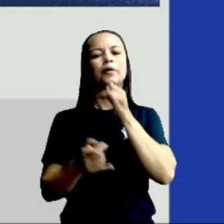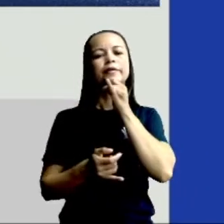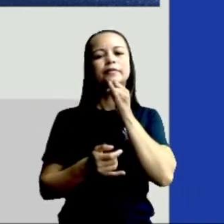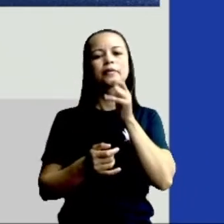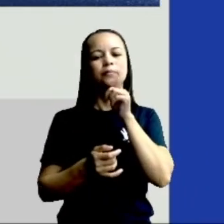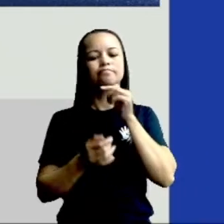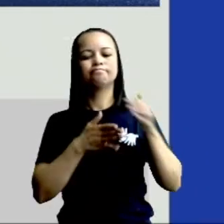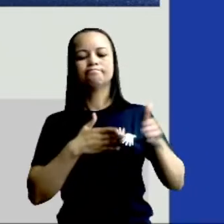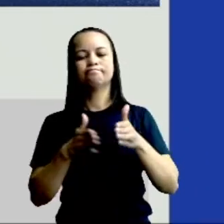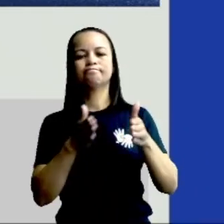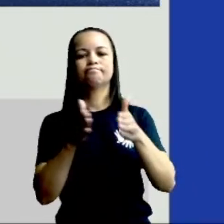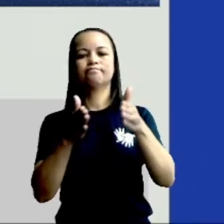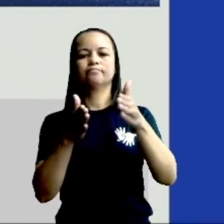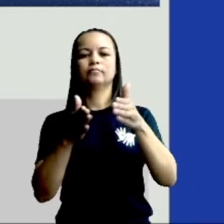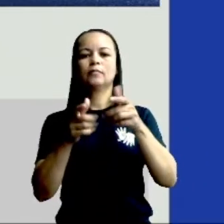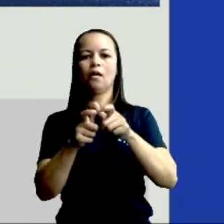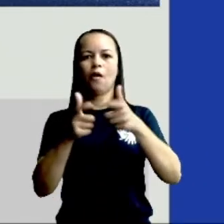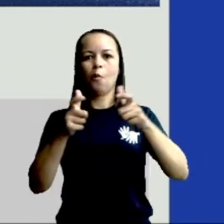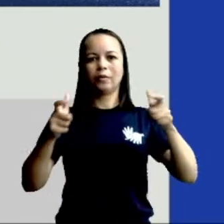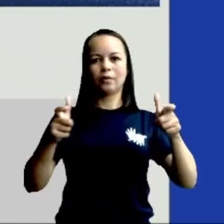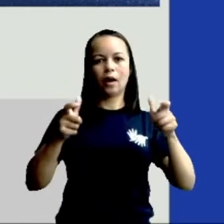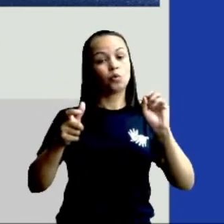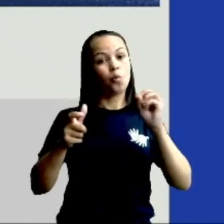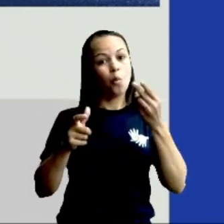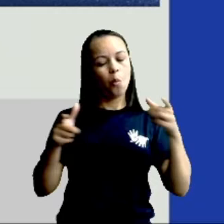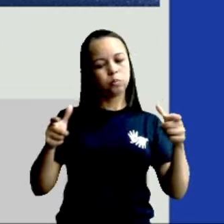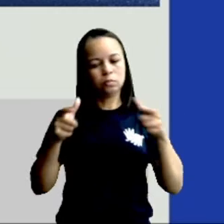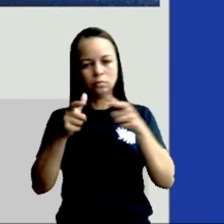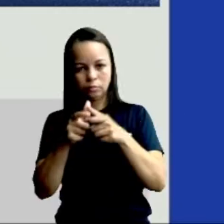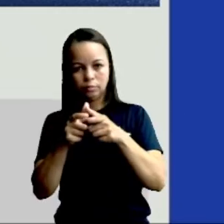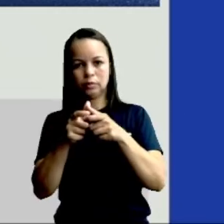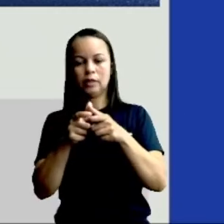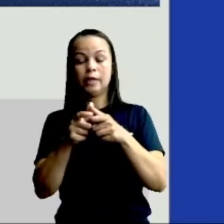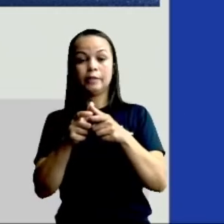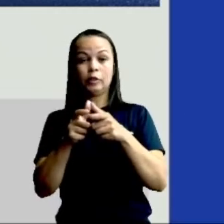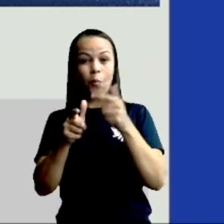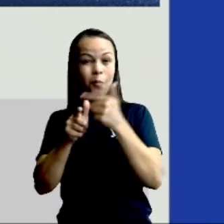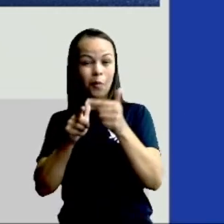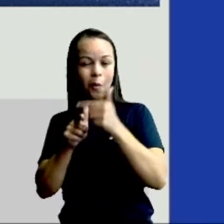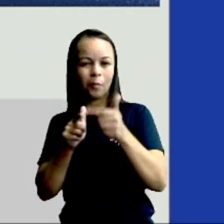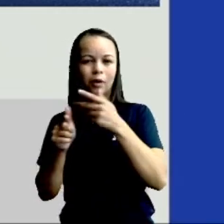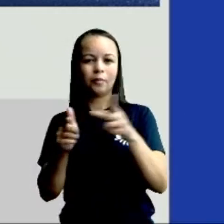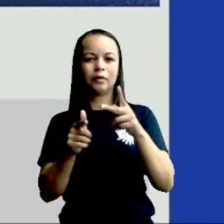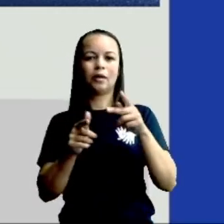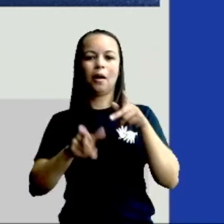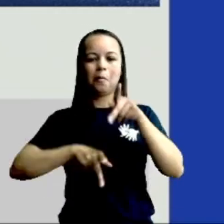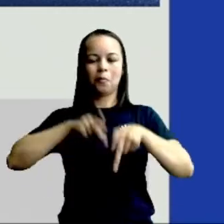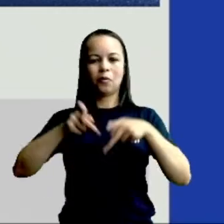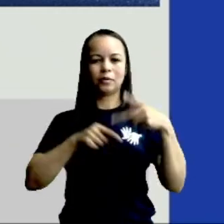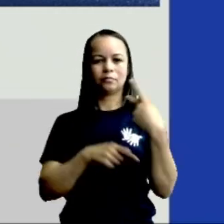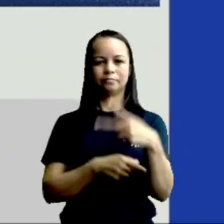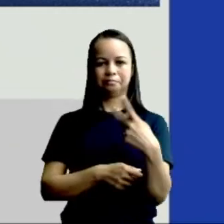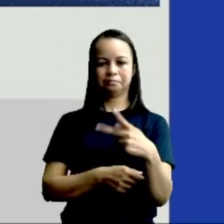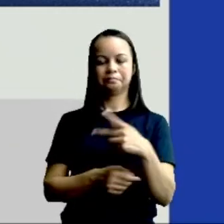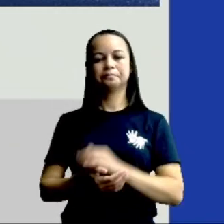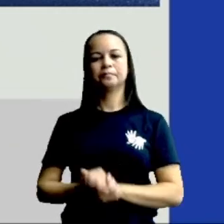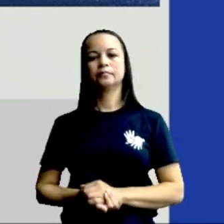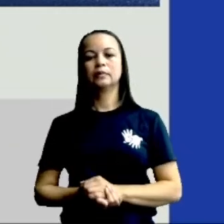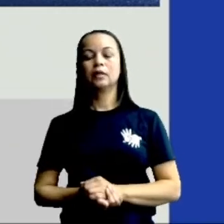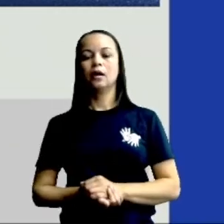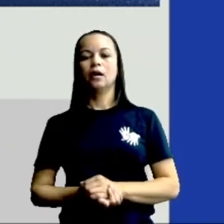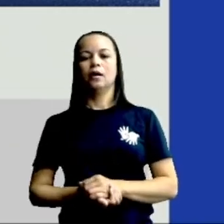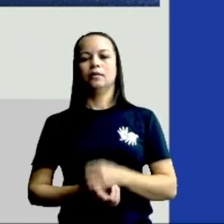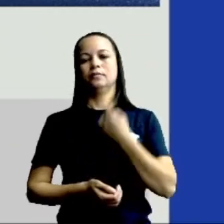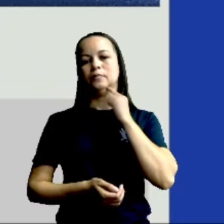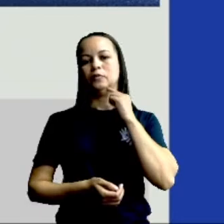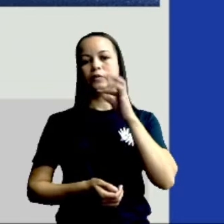por exemplo, é aumentada ou diminuída, causando um impacto direto na população deste local. A poluição